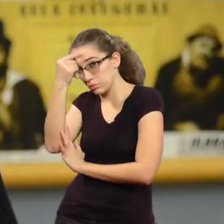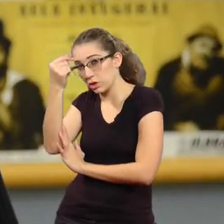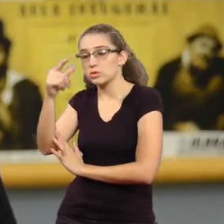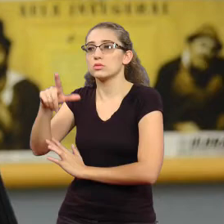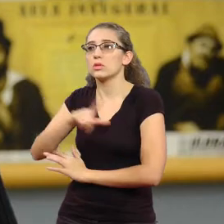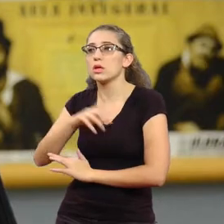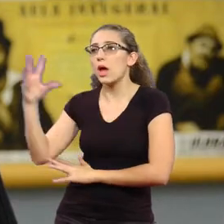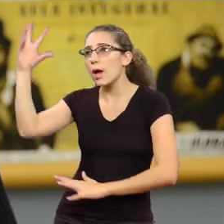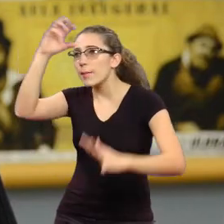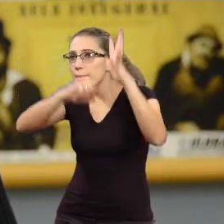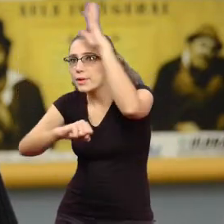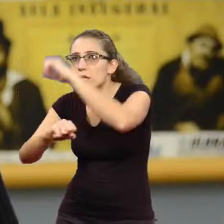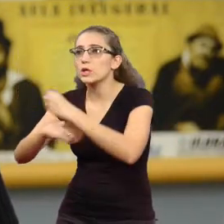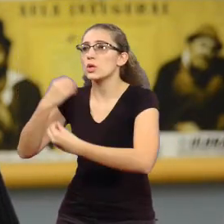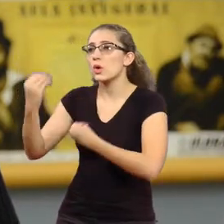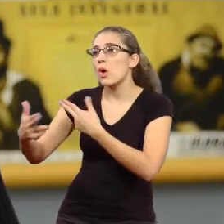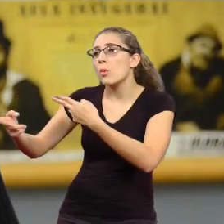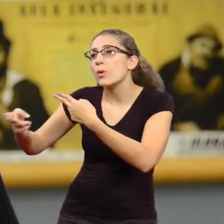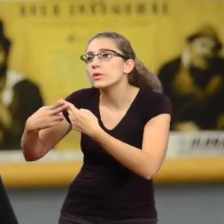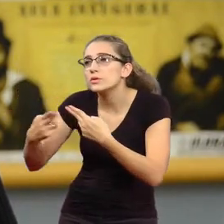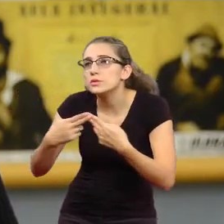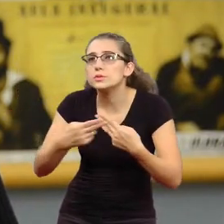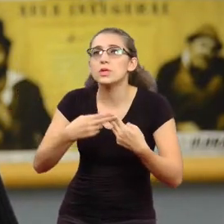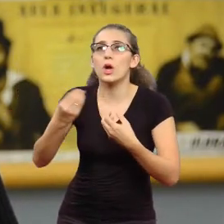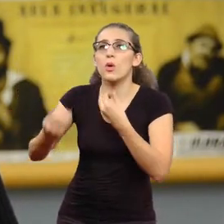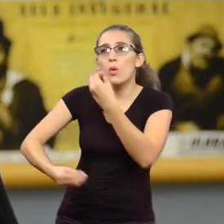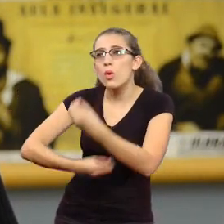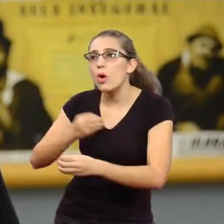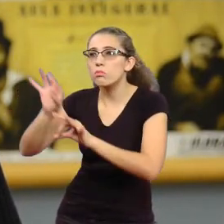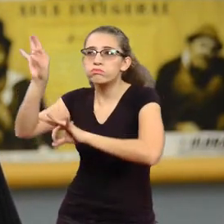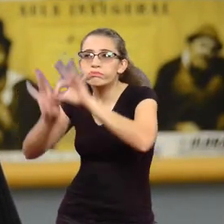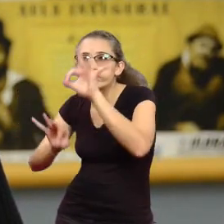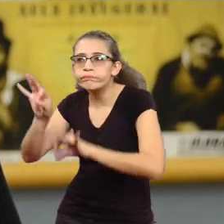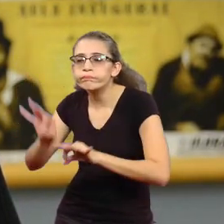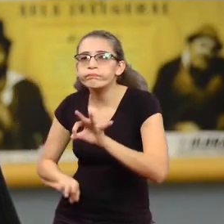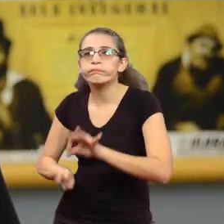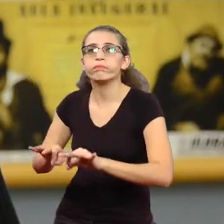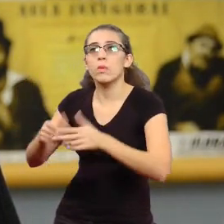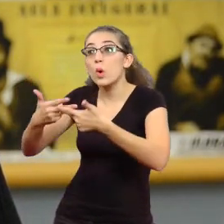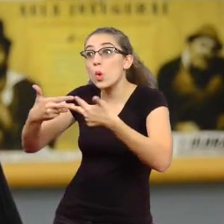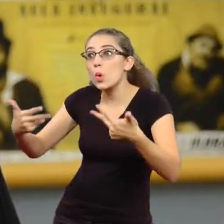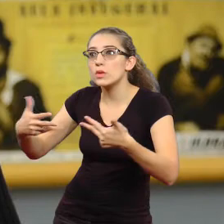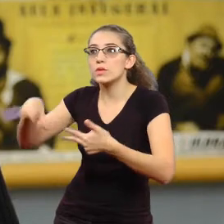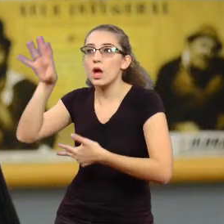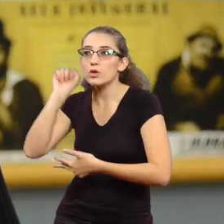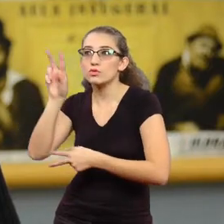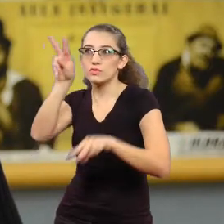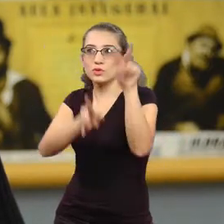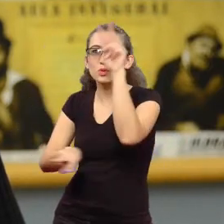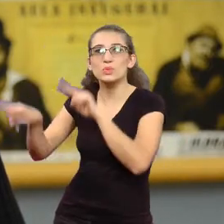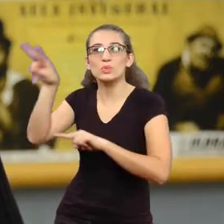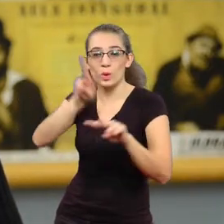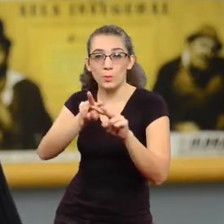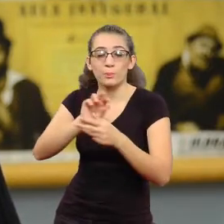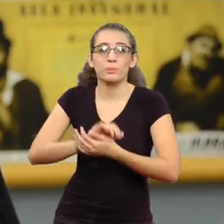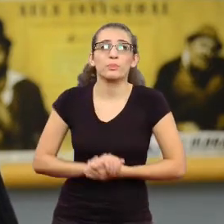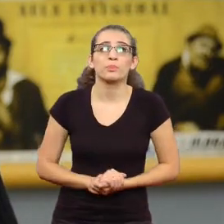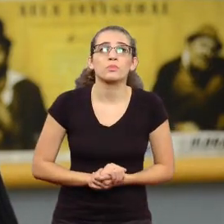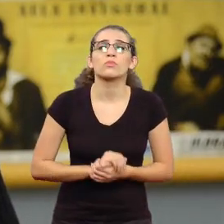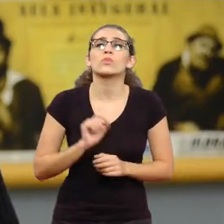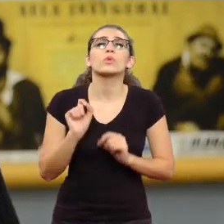processo de produção, de edição e finalização de produtos audiovisuais. Com isso, nós